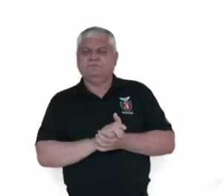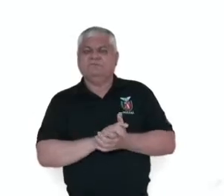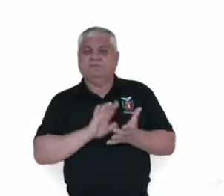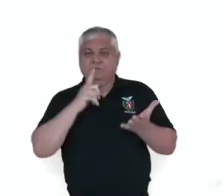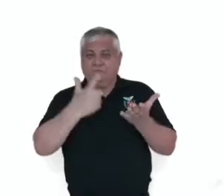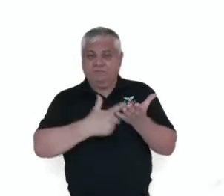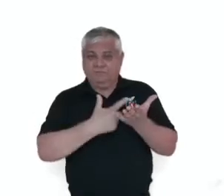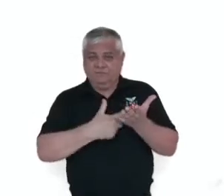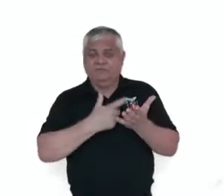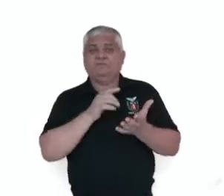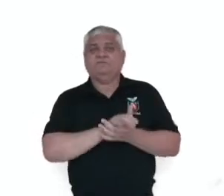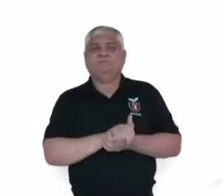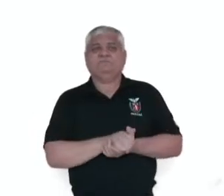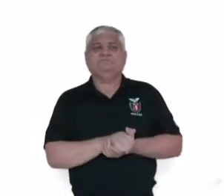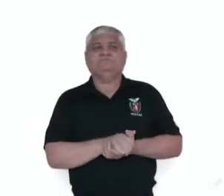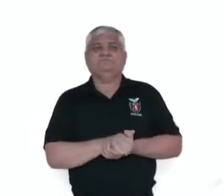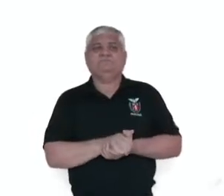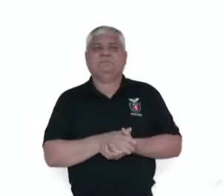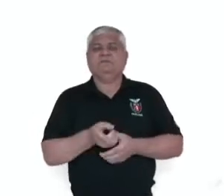livro O Espírito das Leis, de